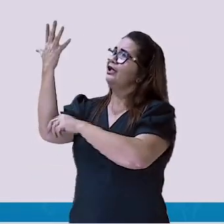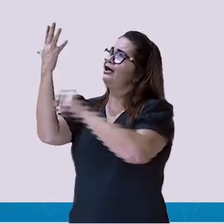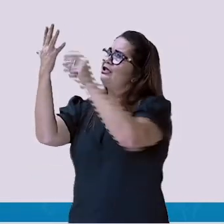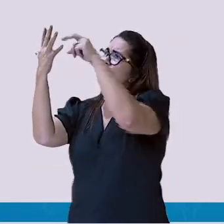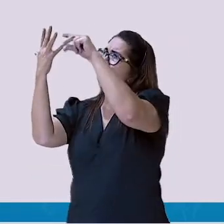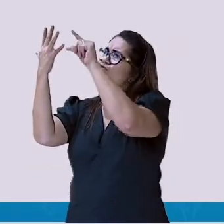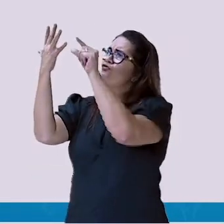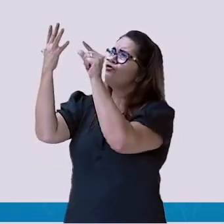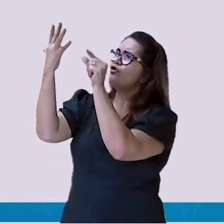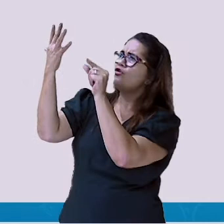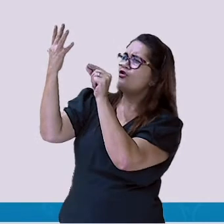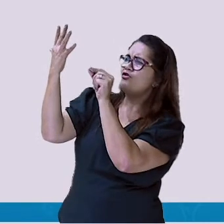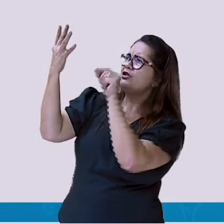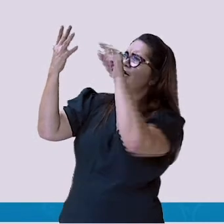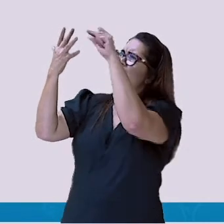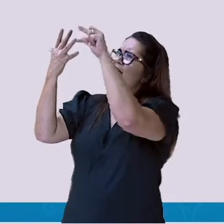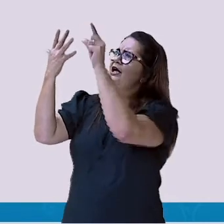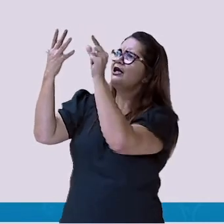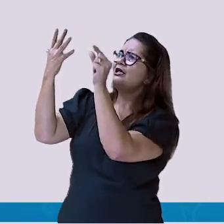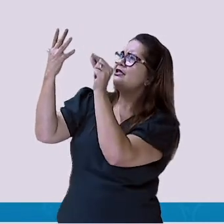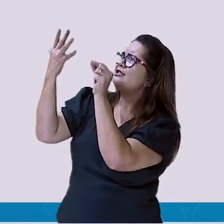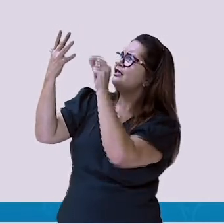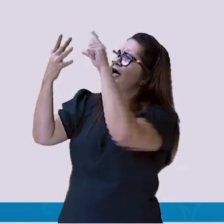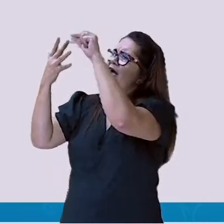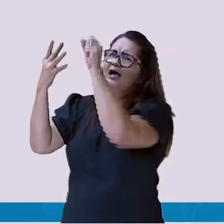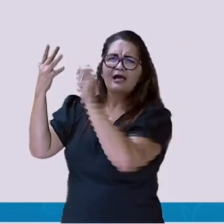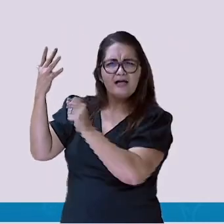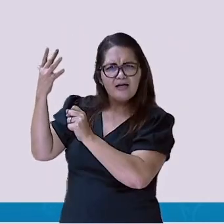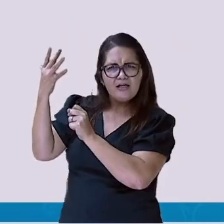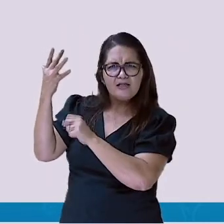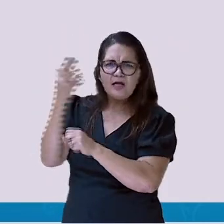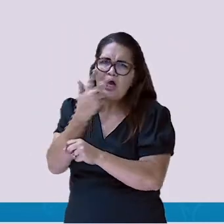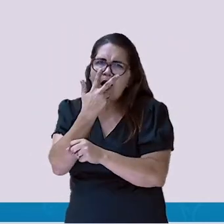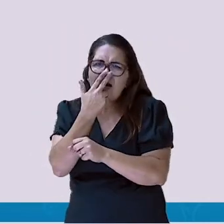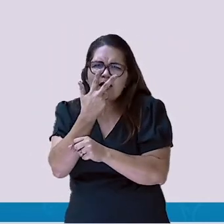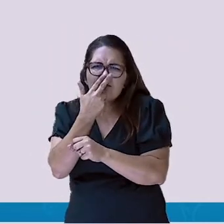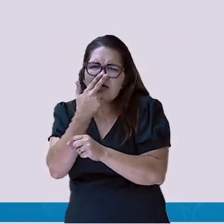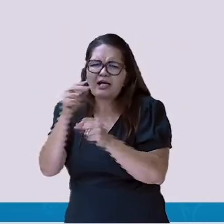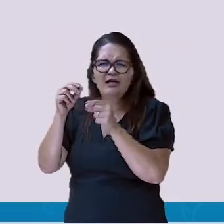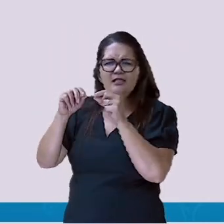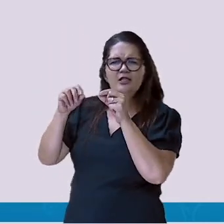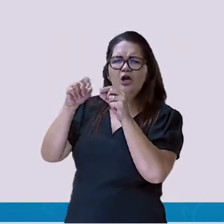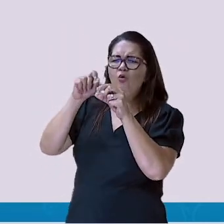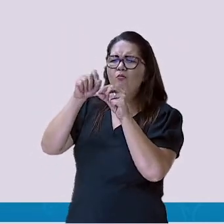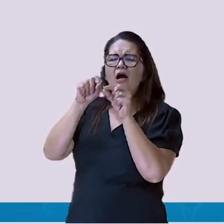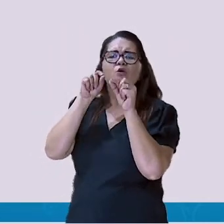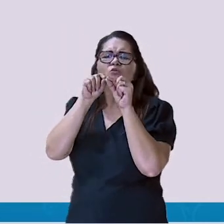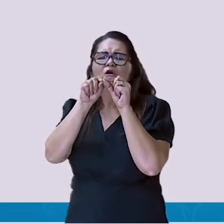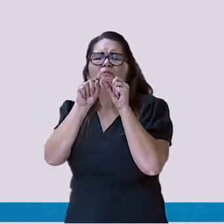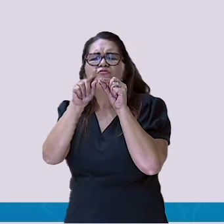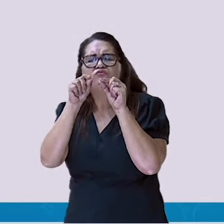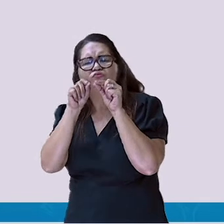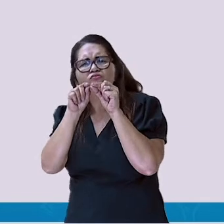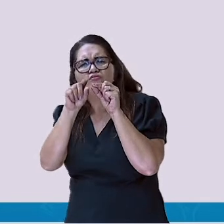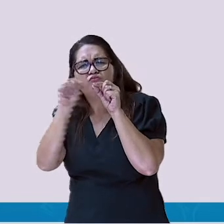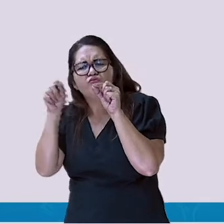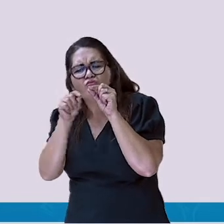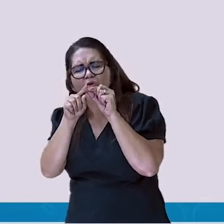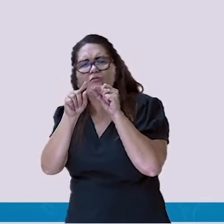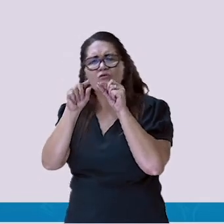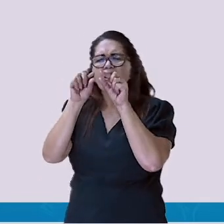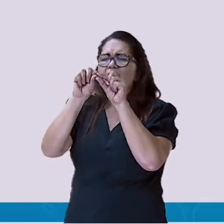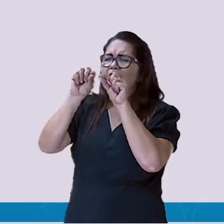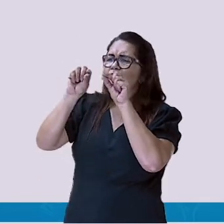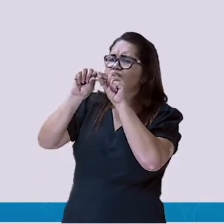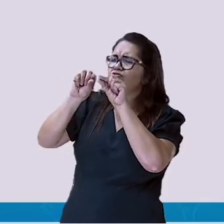aciculifoliadas. Essas aciculifoliadas quer dizer que são formatos de agulhas bem fininhas e tem característica, eu trouxe um exemplo aqui,